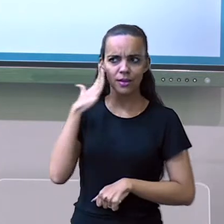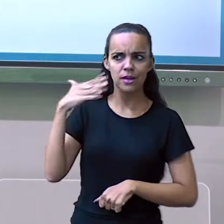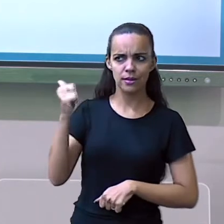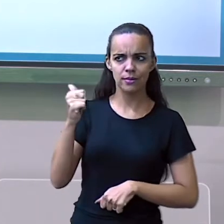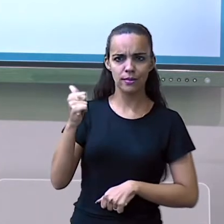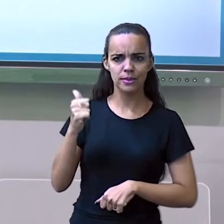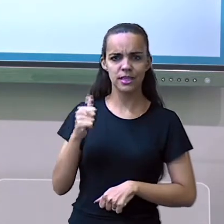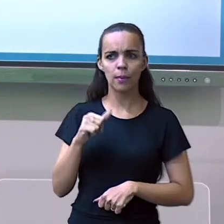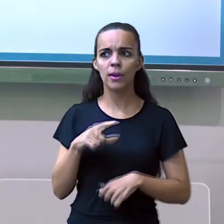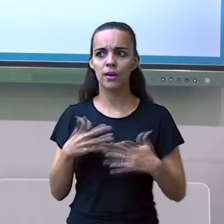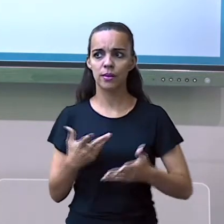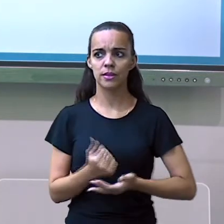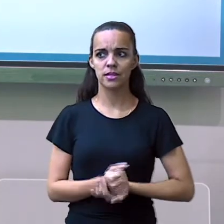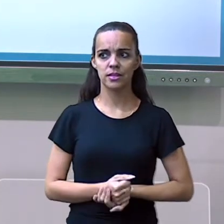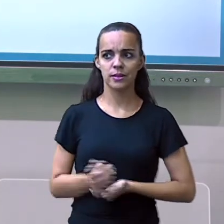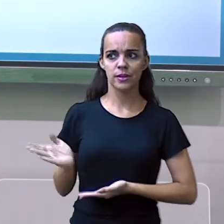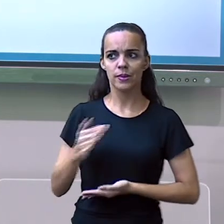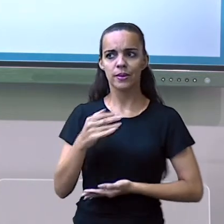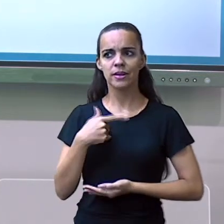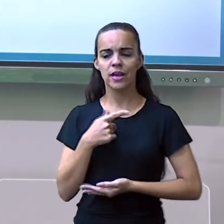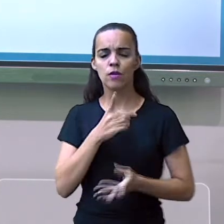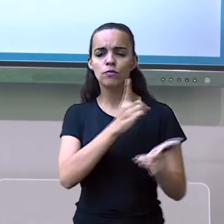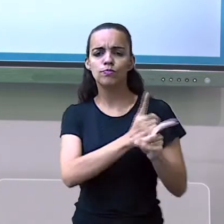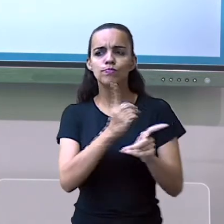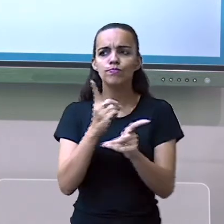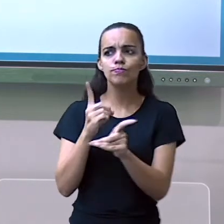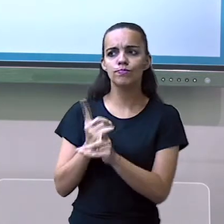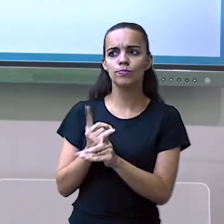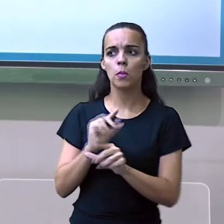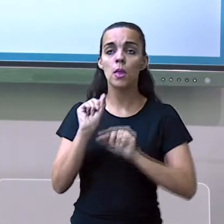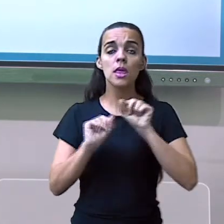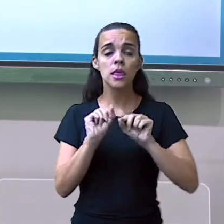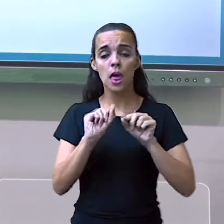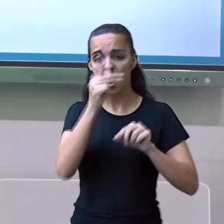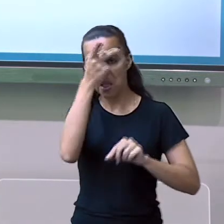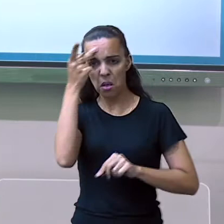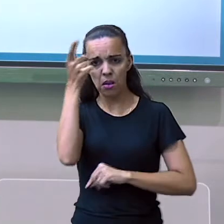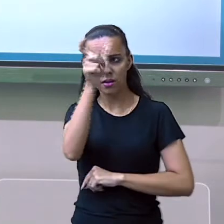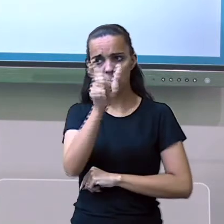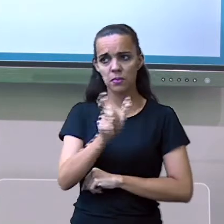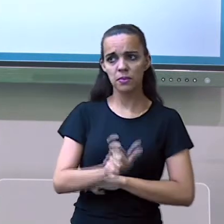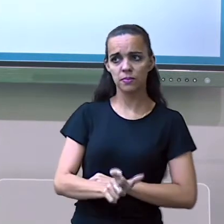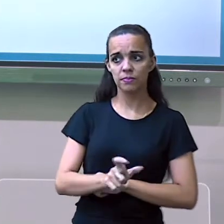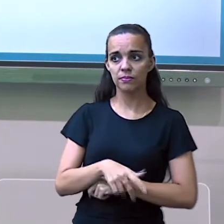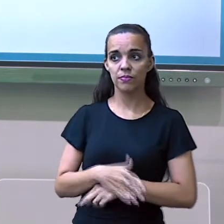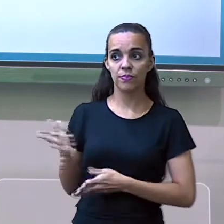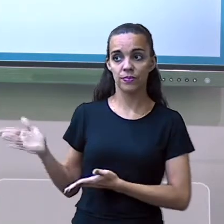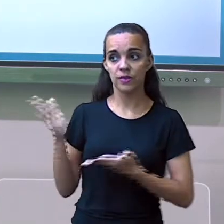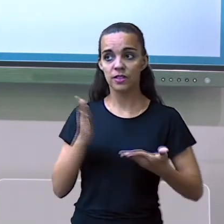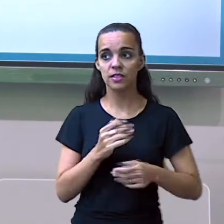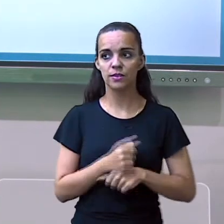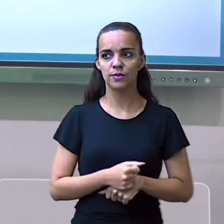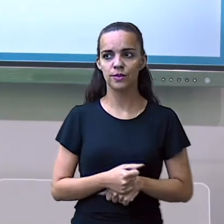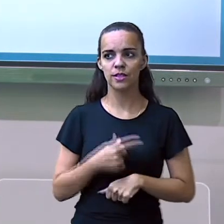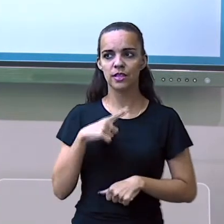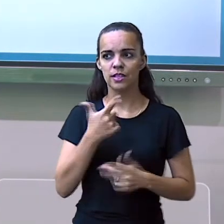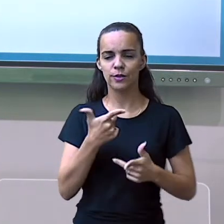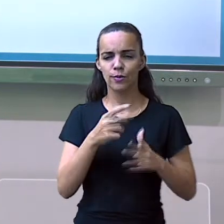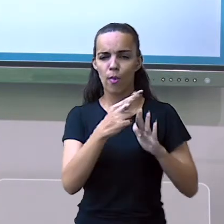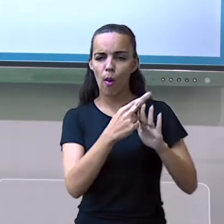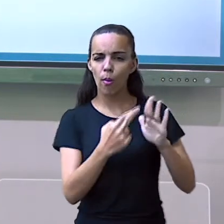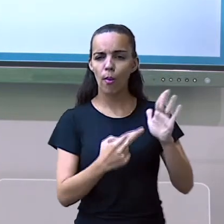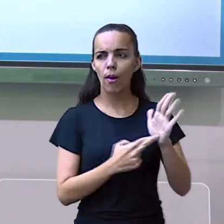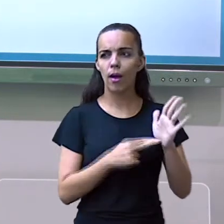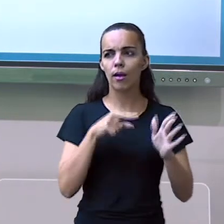sobre ele? Vamos descobrir quem ele é? Vamos lá! Através de um